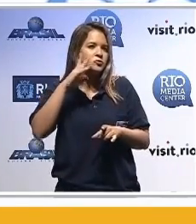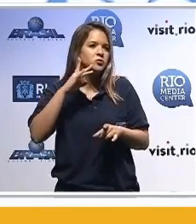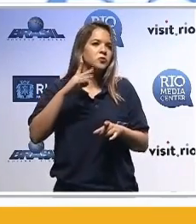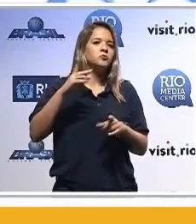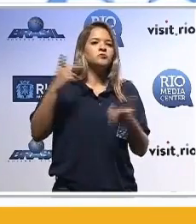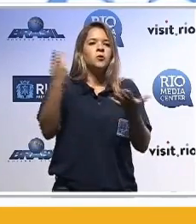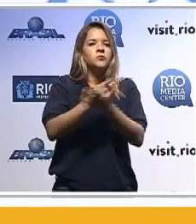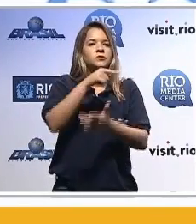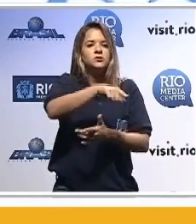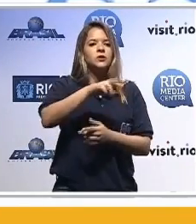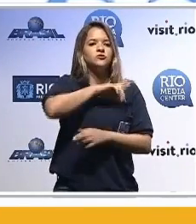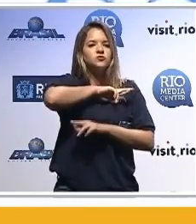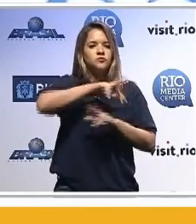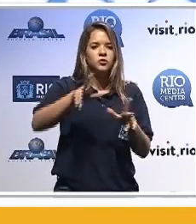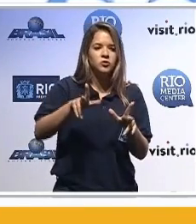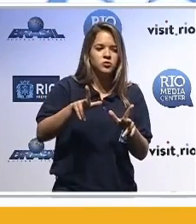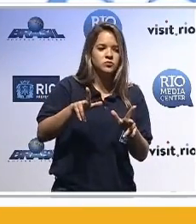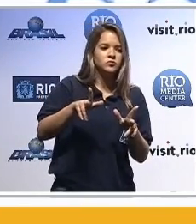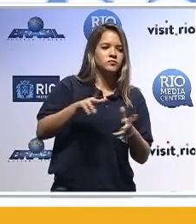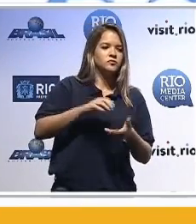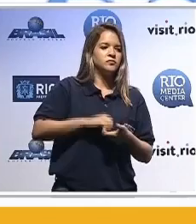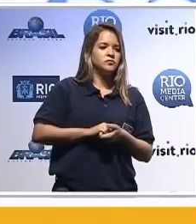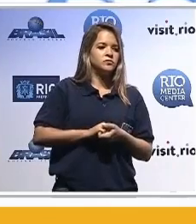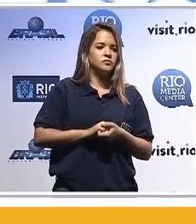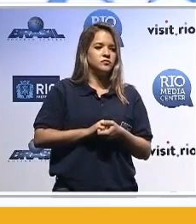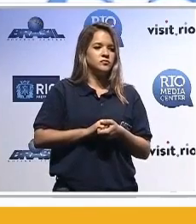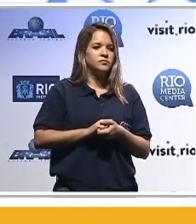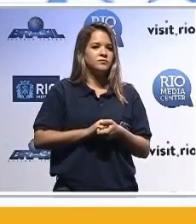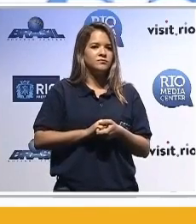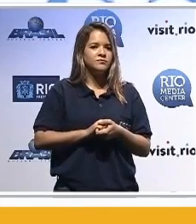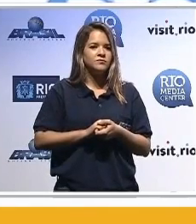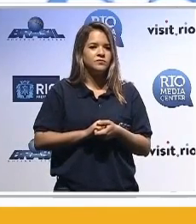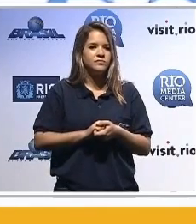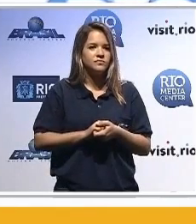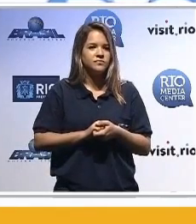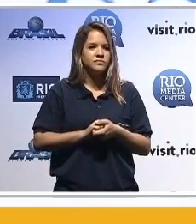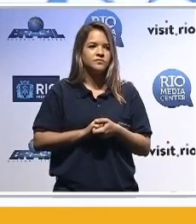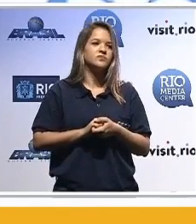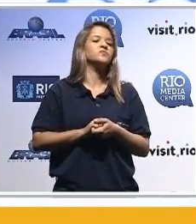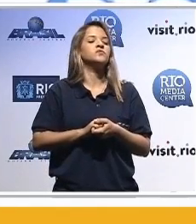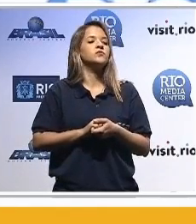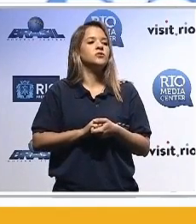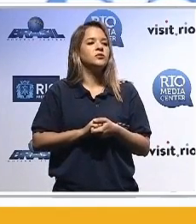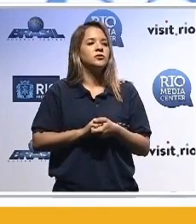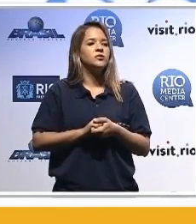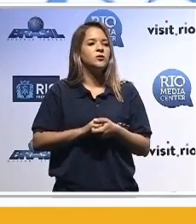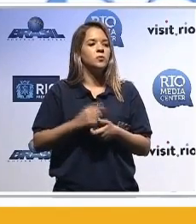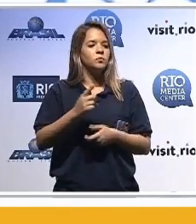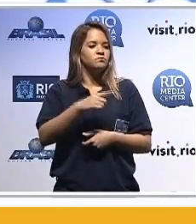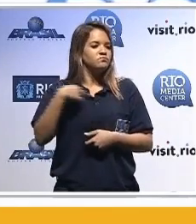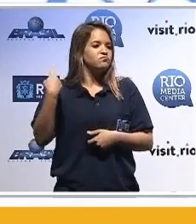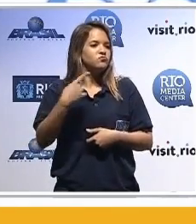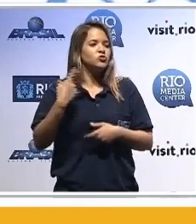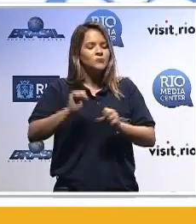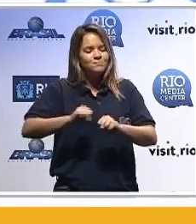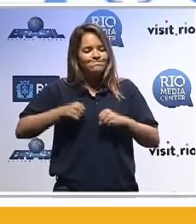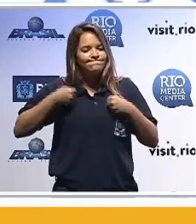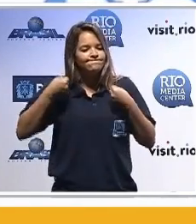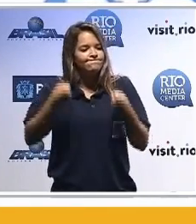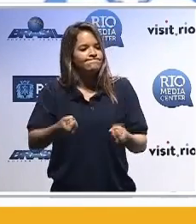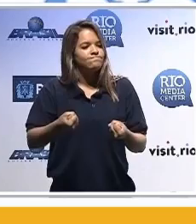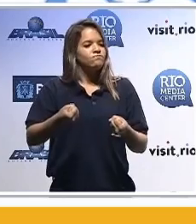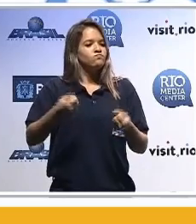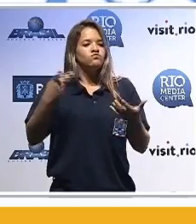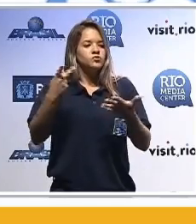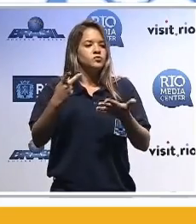temos sido, que tem sido nos tem sido relatado, nós faremos mais esforços para que sejam, ainda